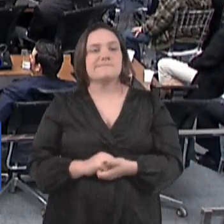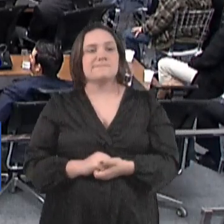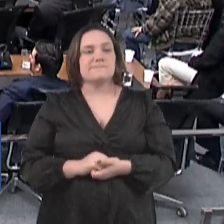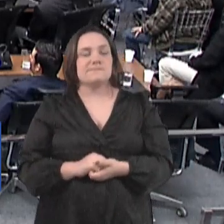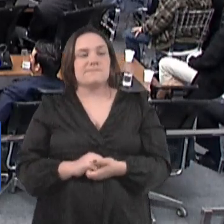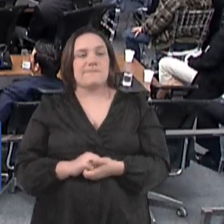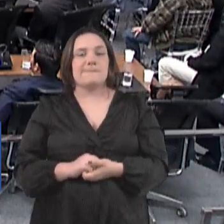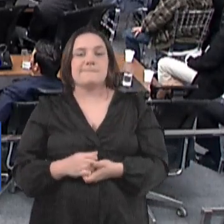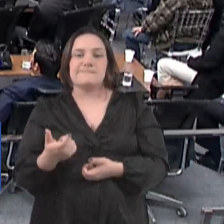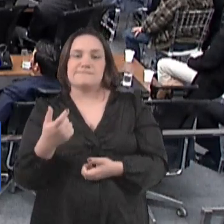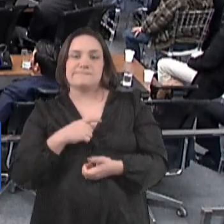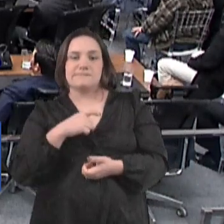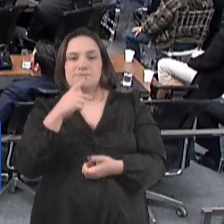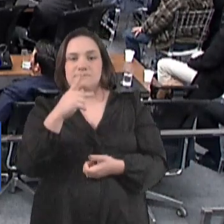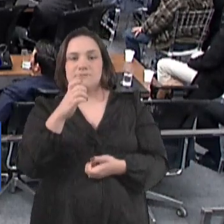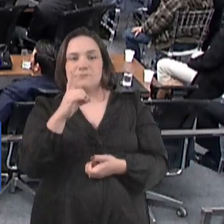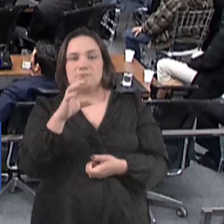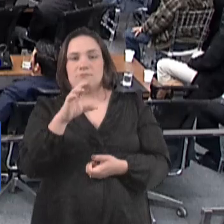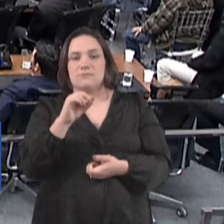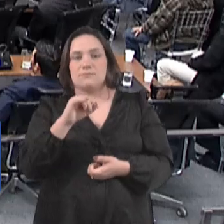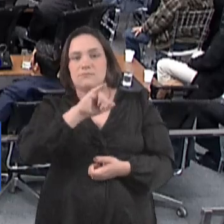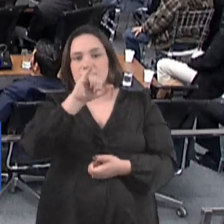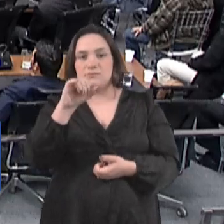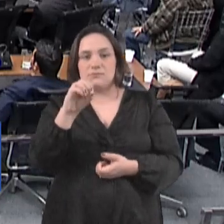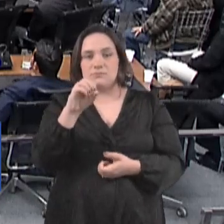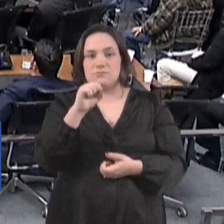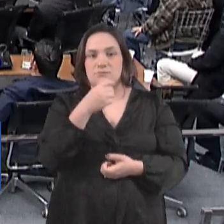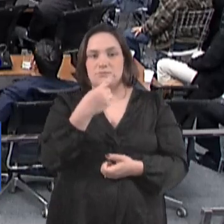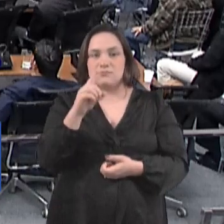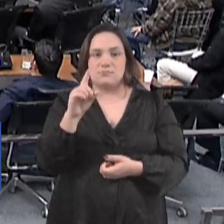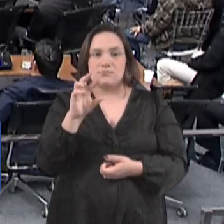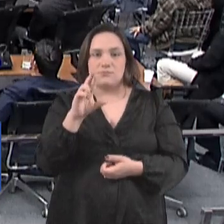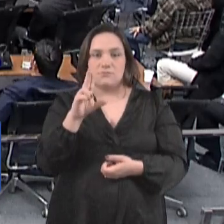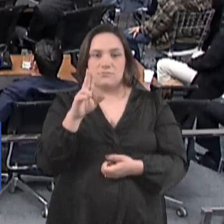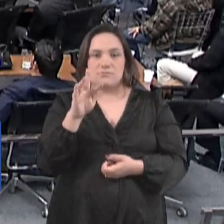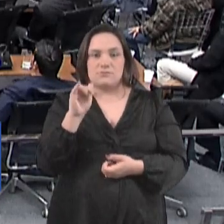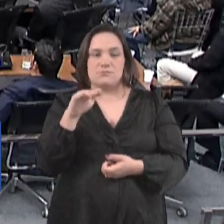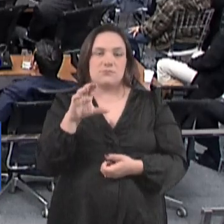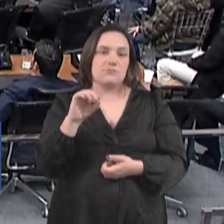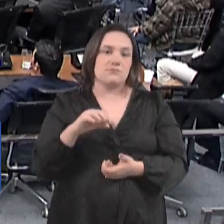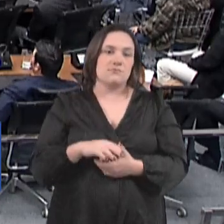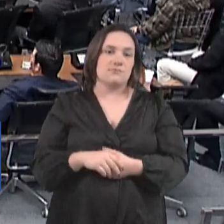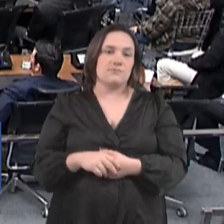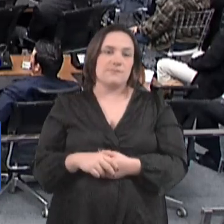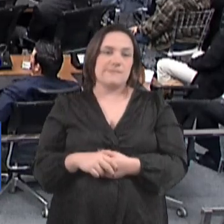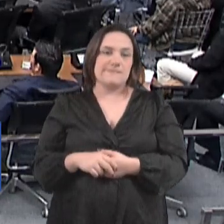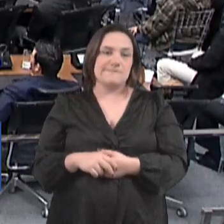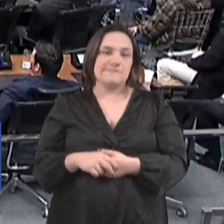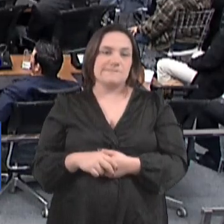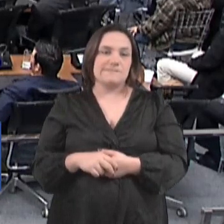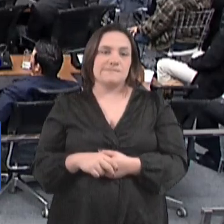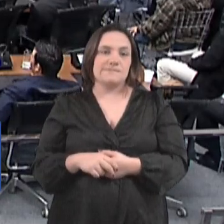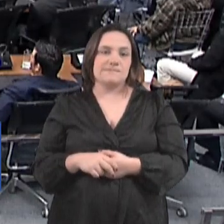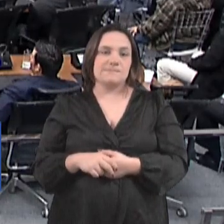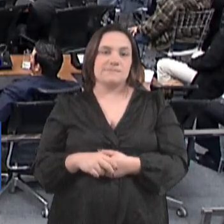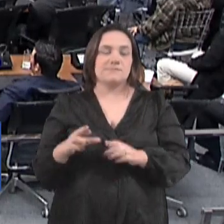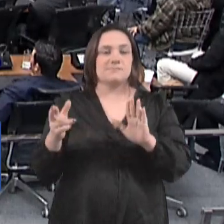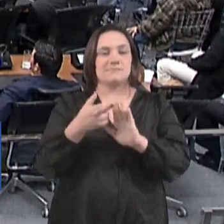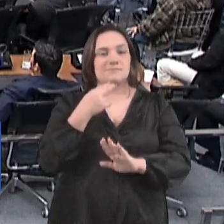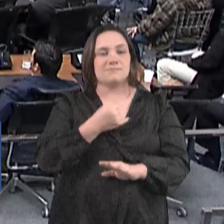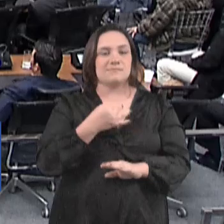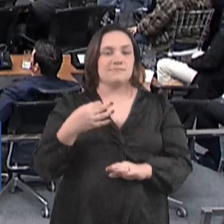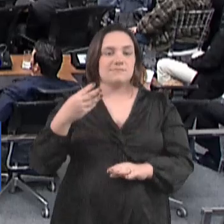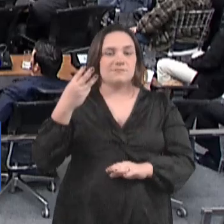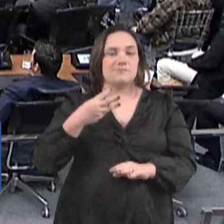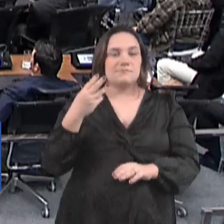comenda Pedro José Rufino, de acordo com o que dispõe o parágrafo 1º da Resolução número